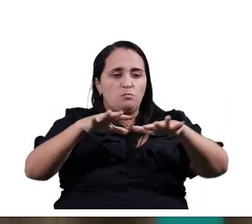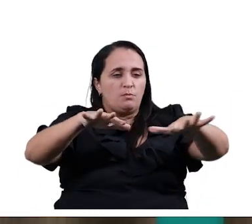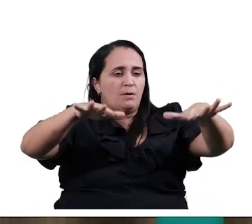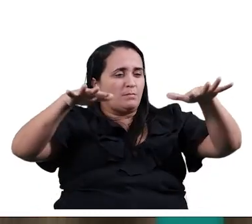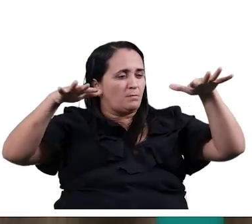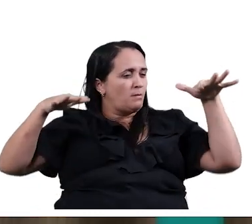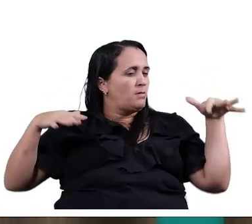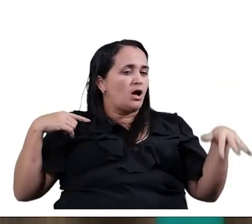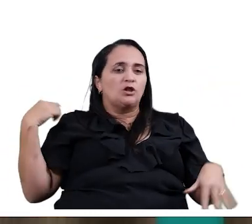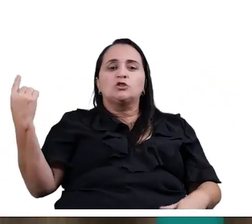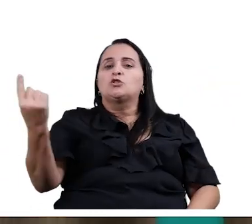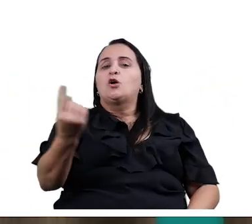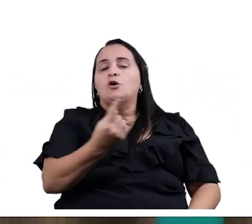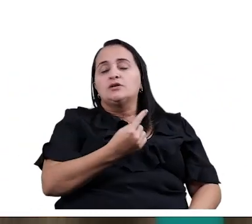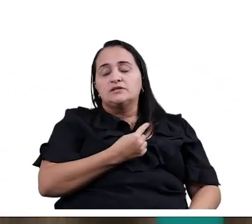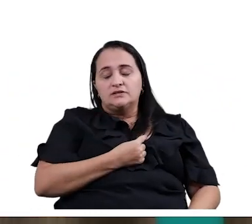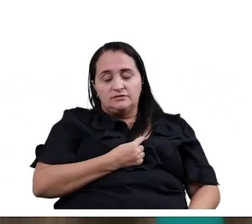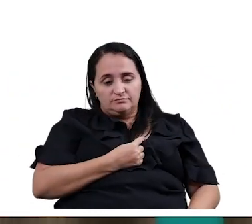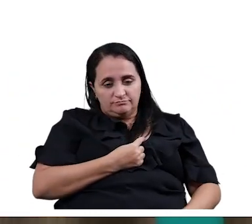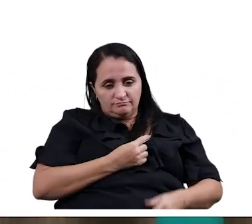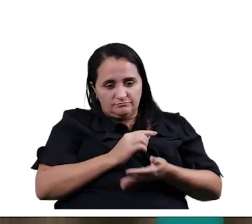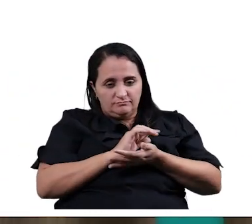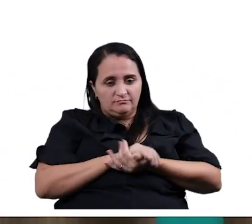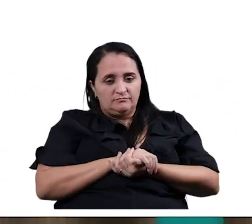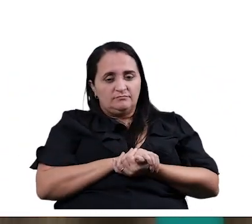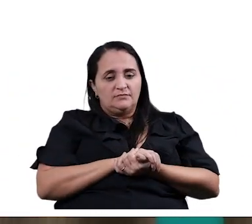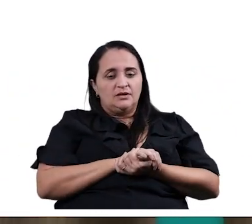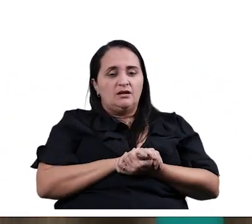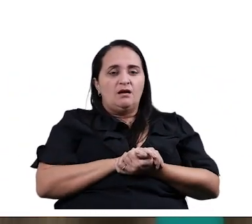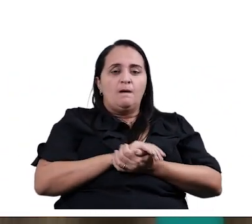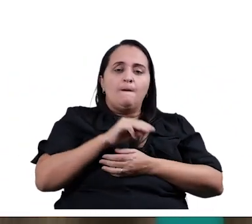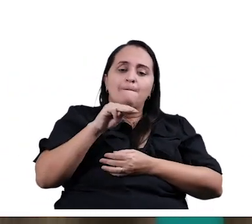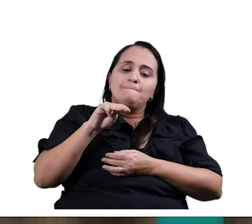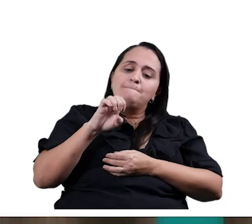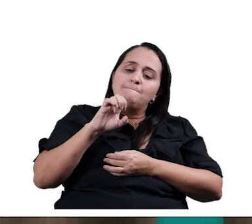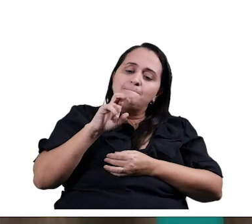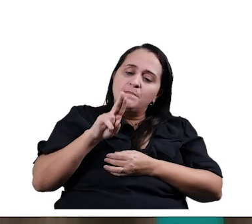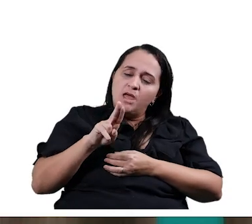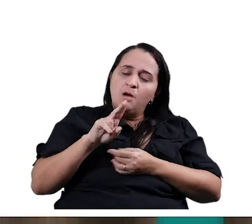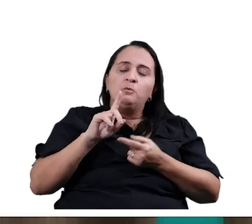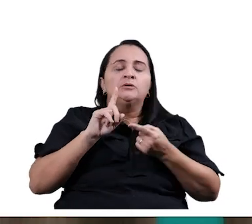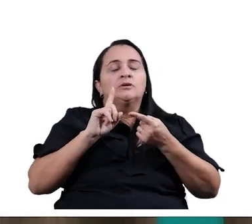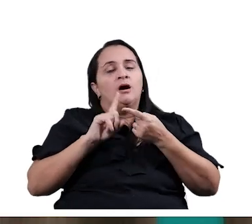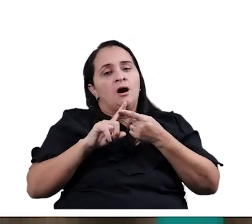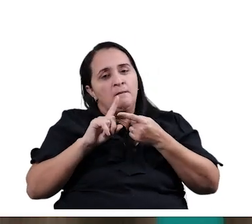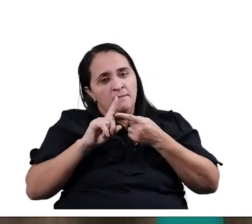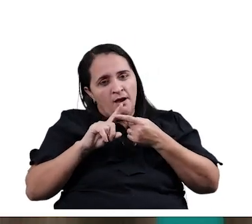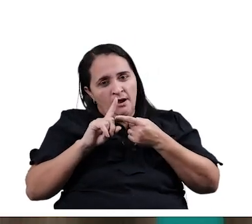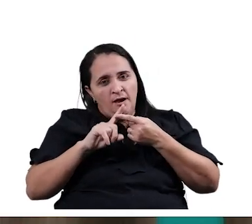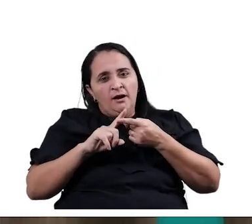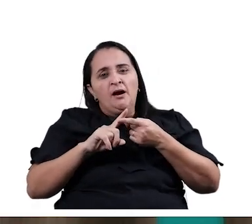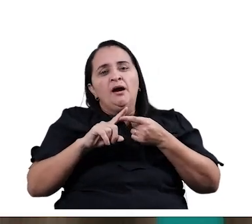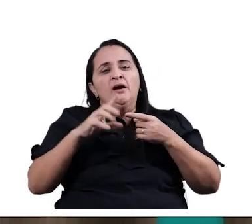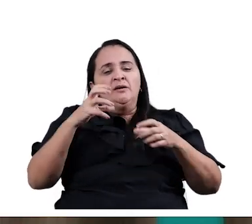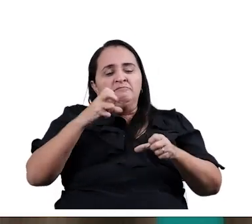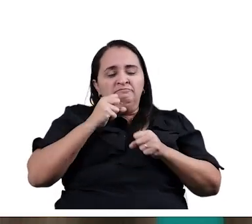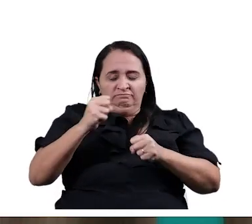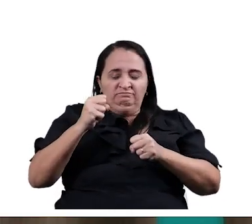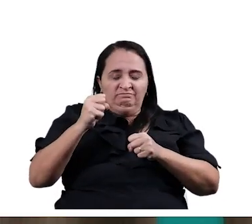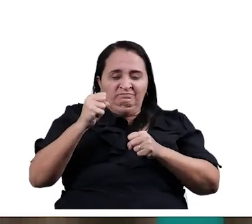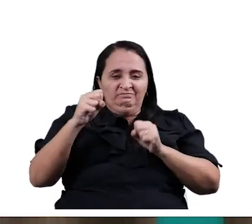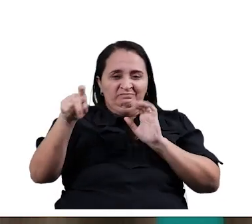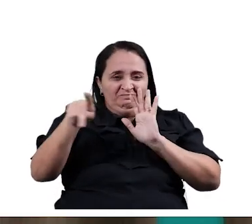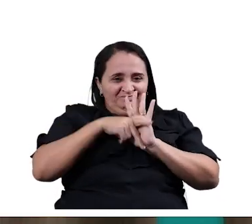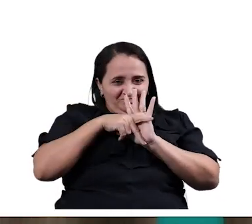aqui também o pronome meu. Ah, meu é pronome? Sim, meu é pronome de